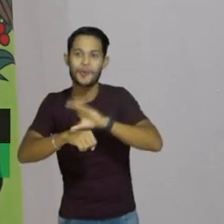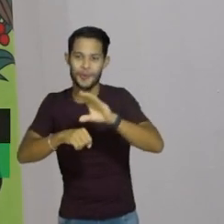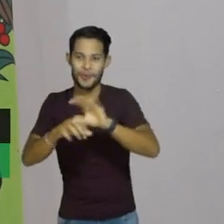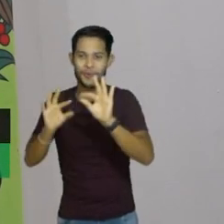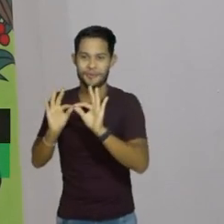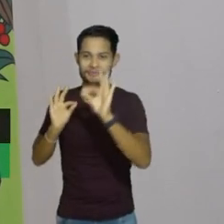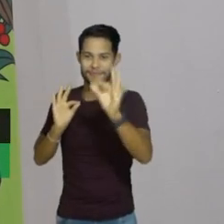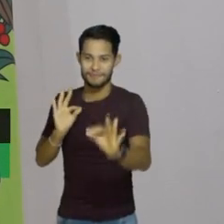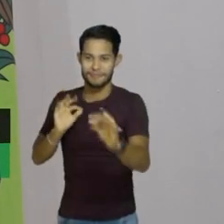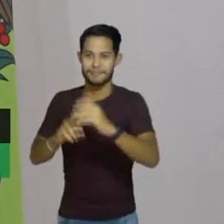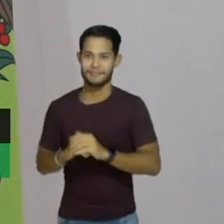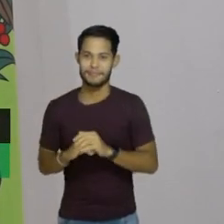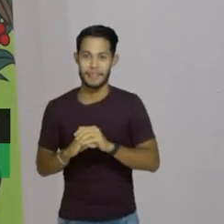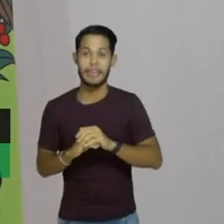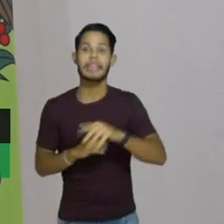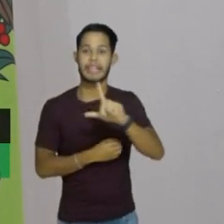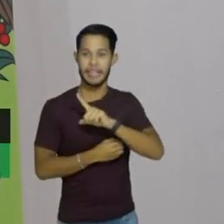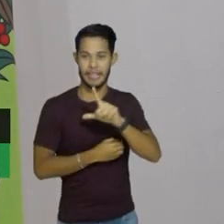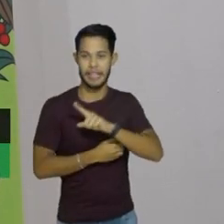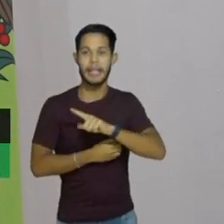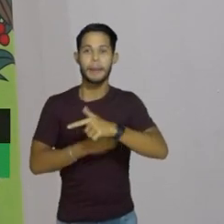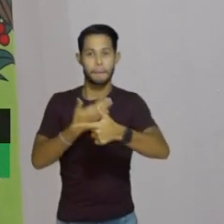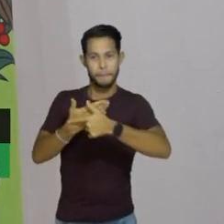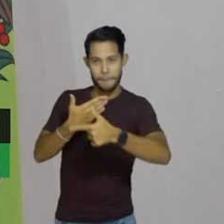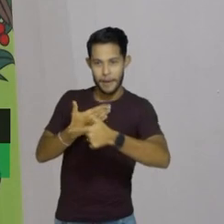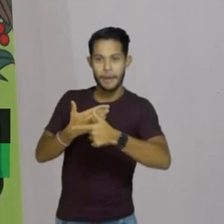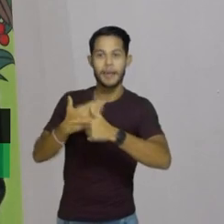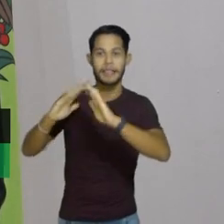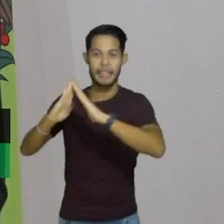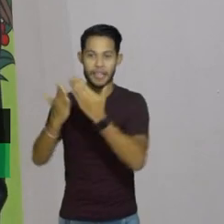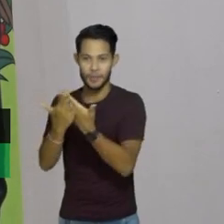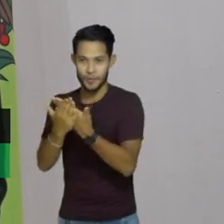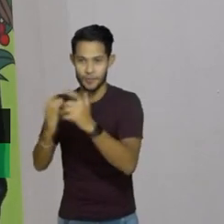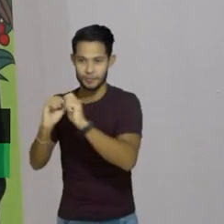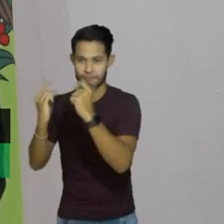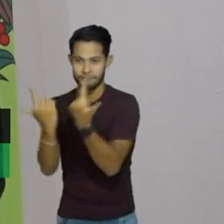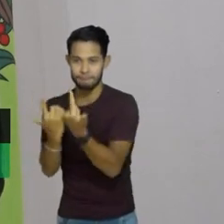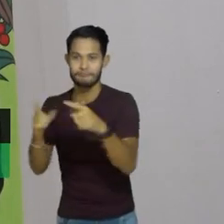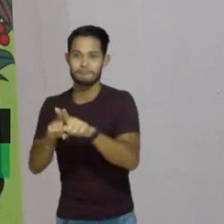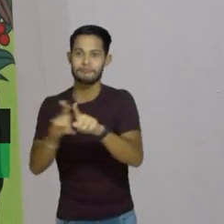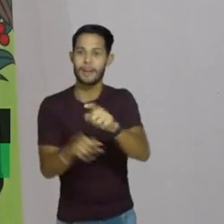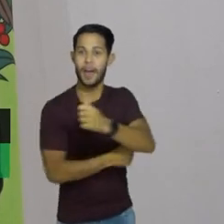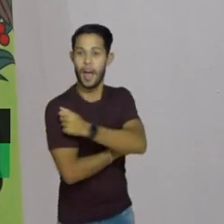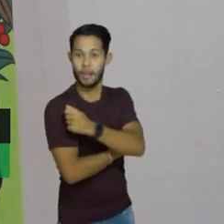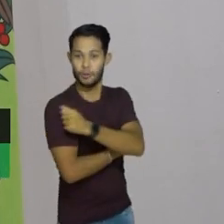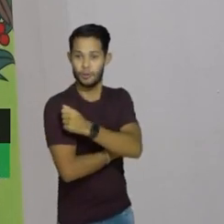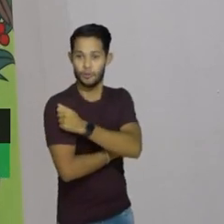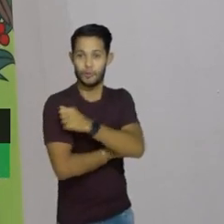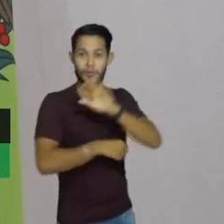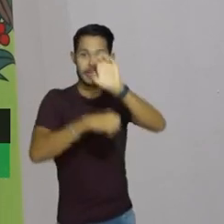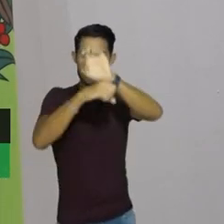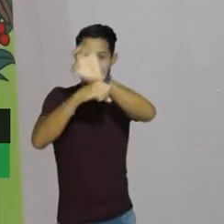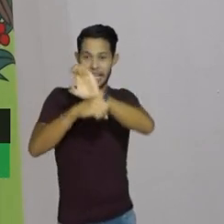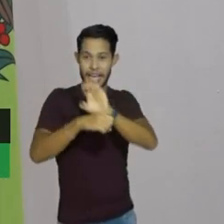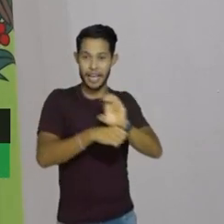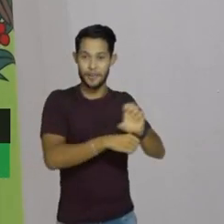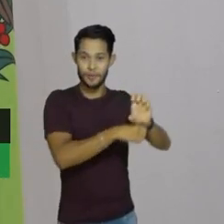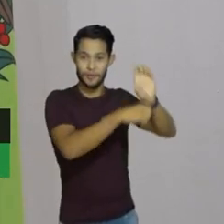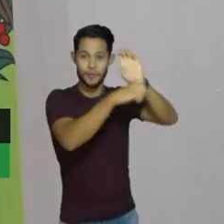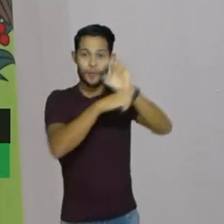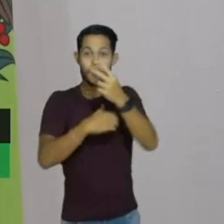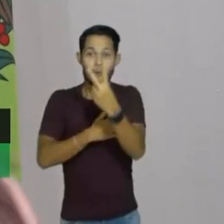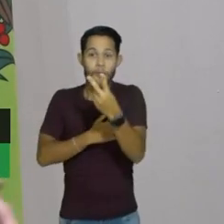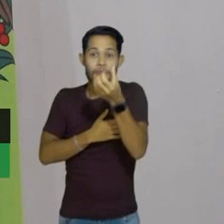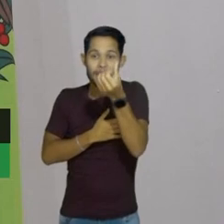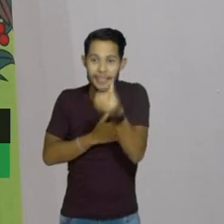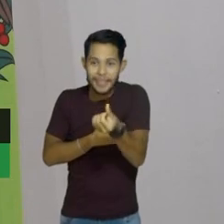temos fruto da Assembleia Legislativa, da nossa Escola do Legislativo, alunos de 26 estados da Federação cursando